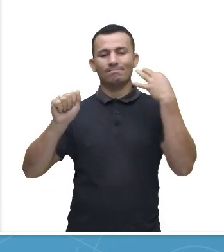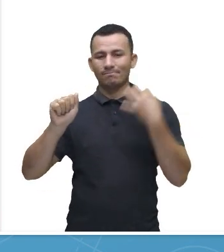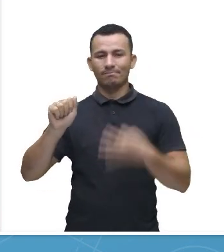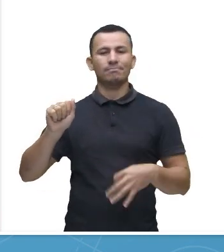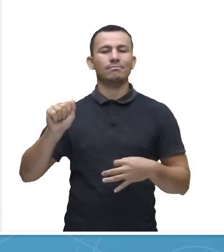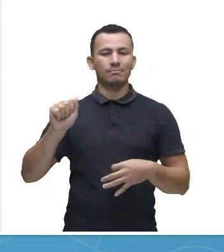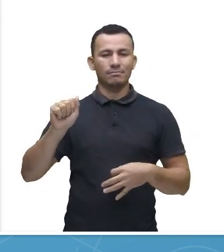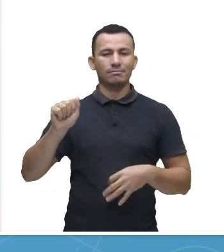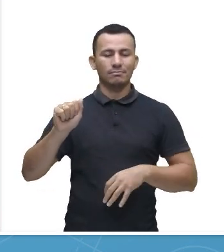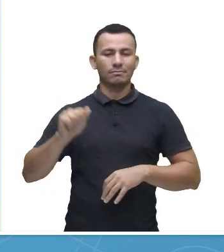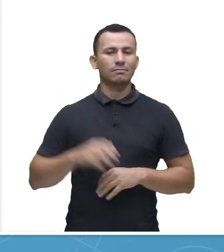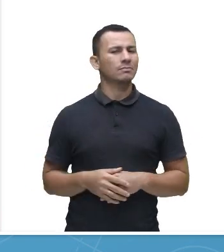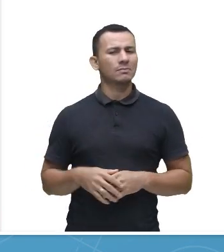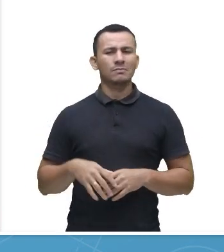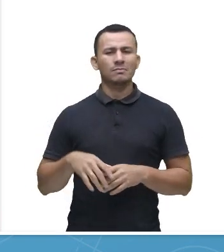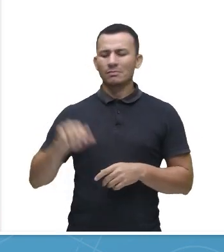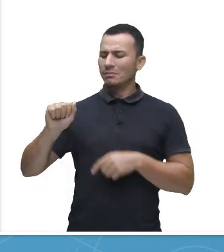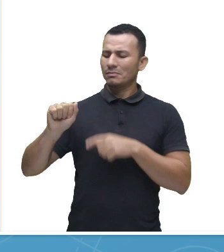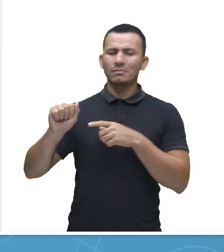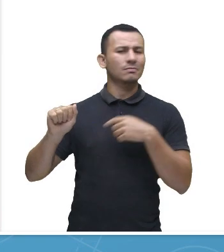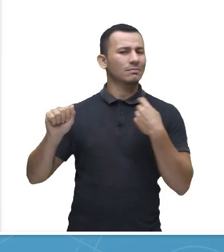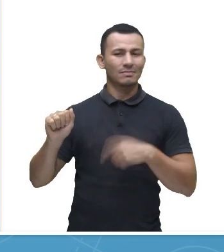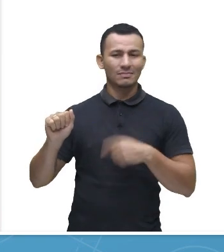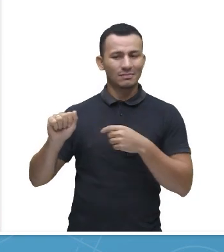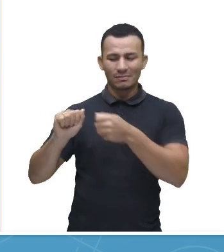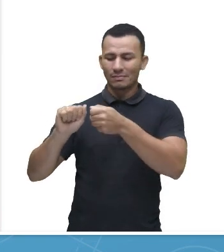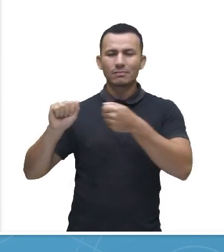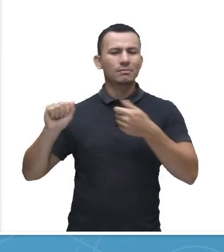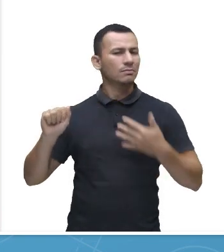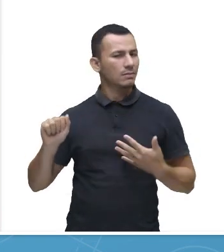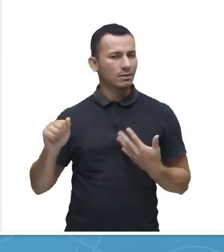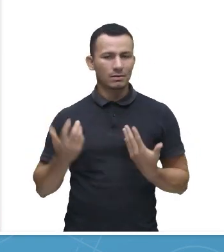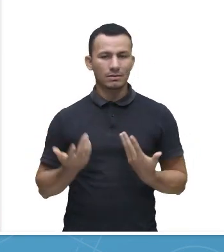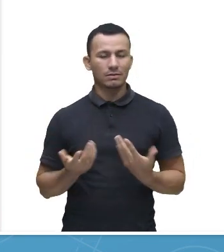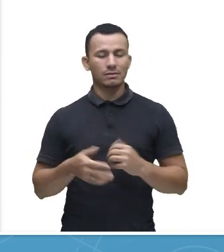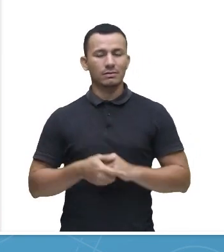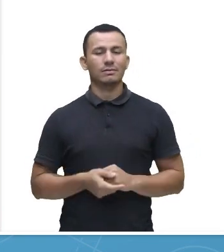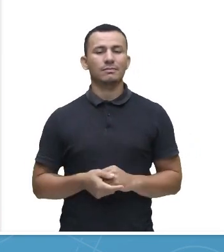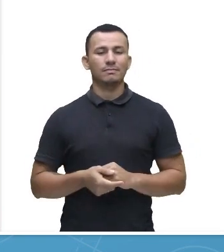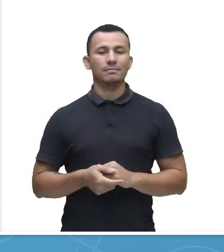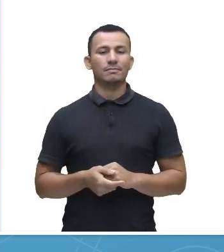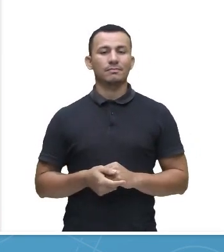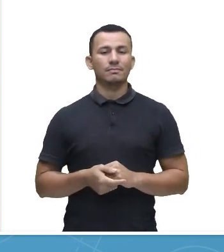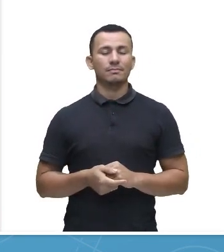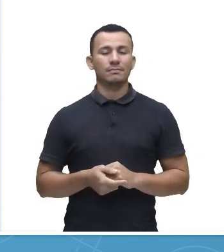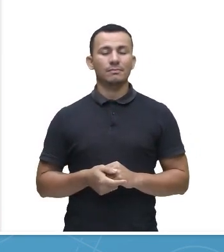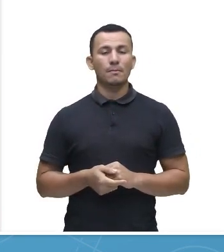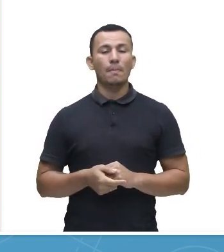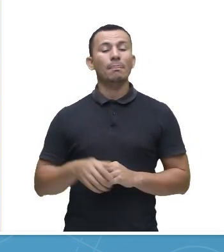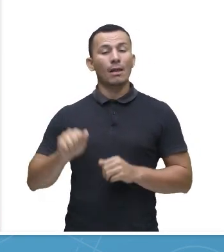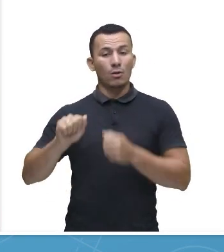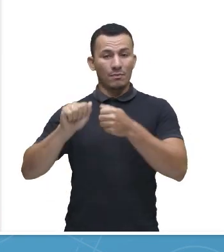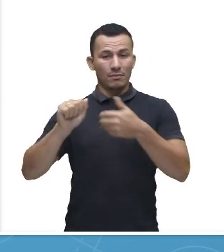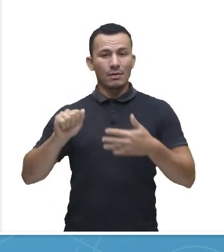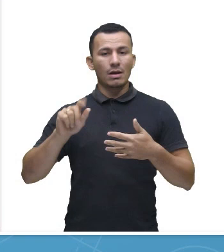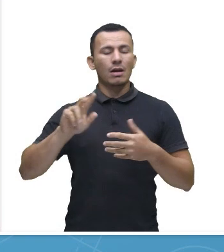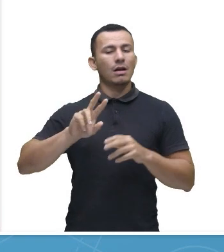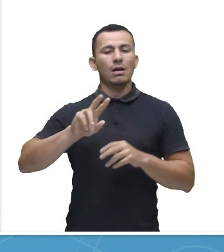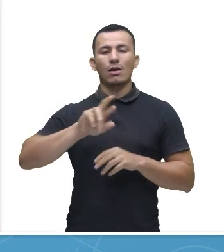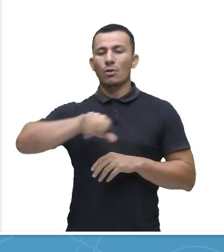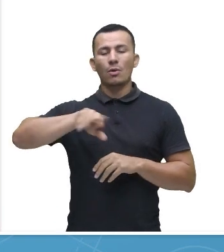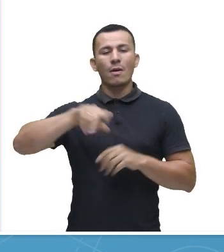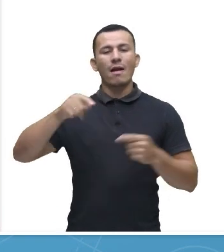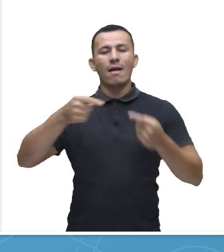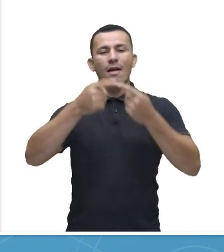resposta correta. Por que a letra A? Porque a resposta está baseada não só no enunciado,